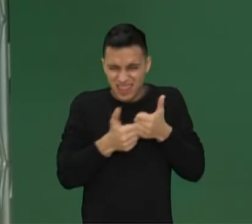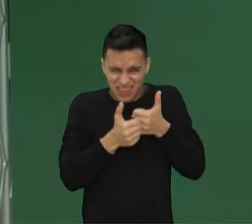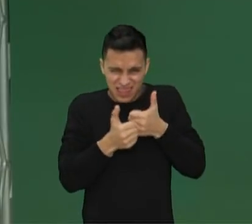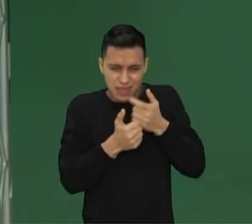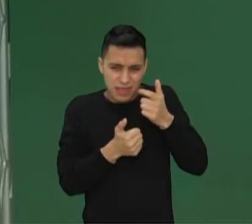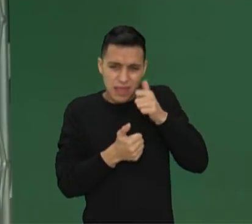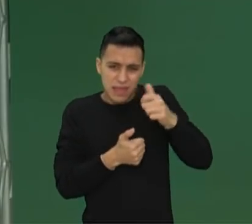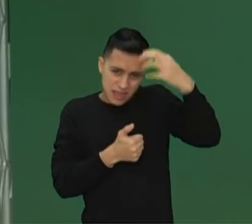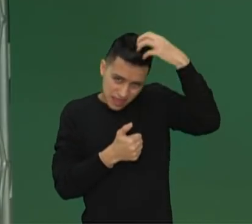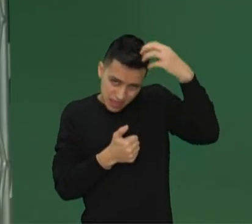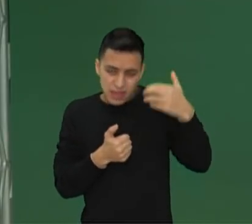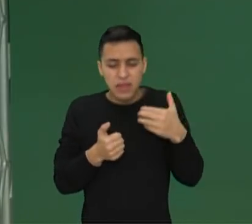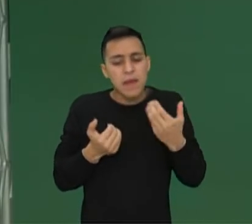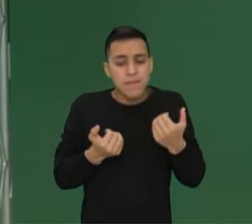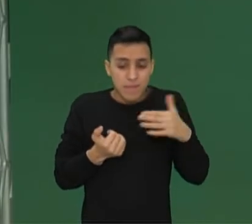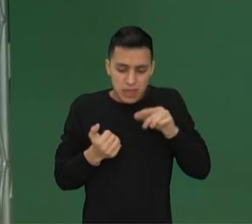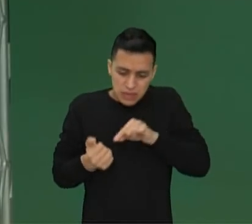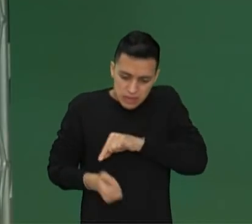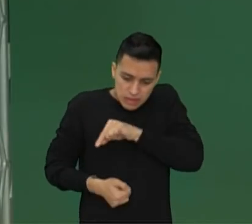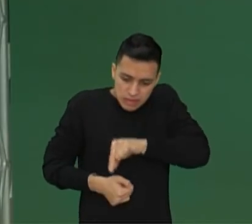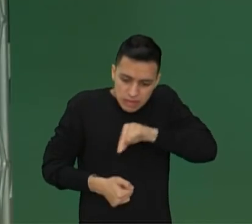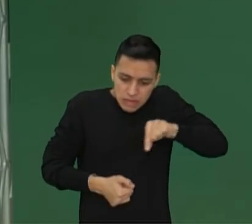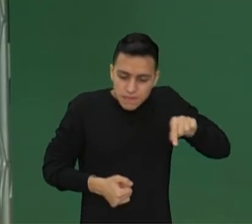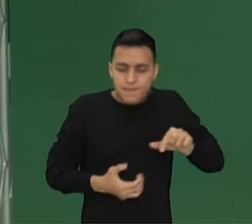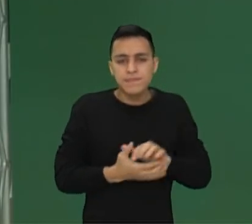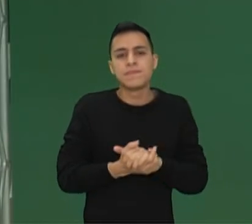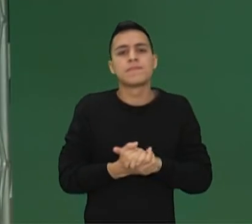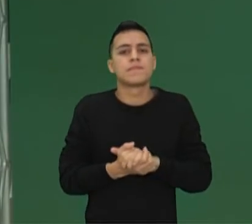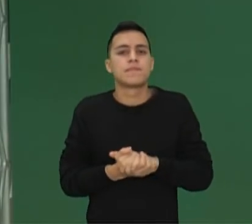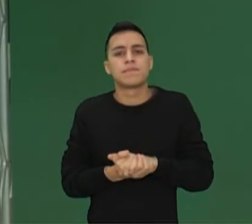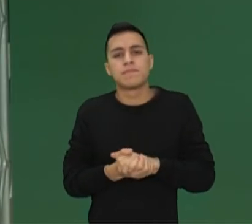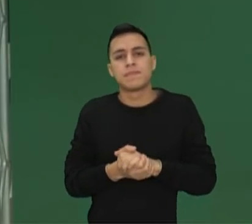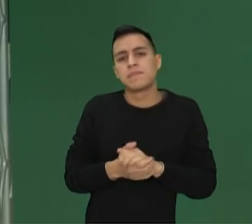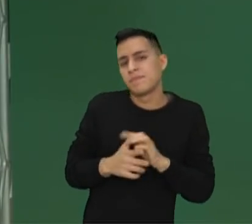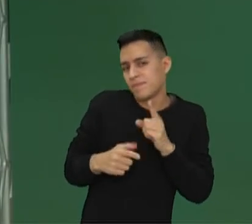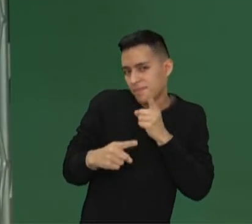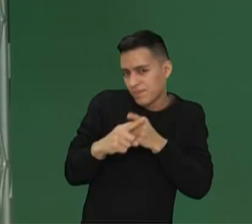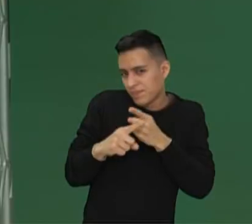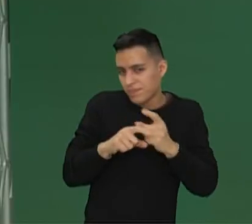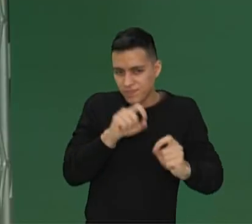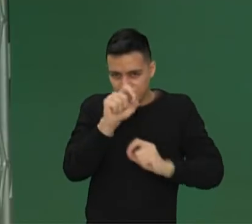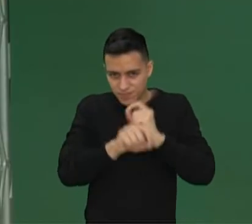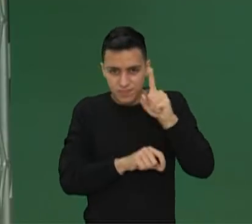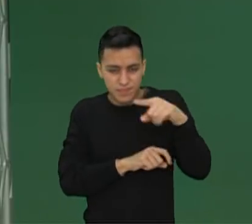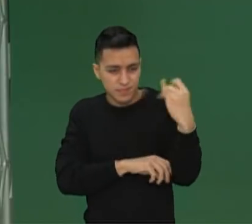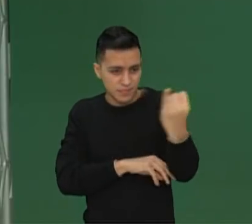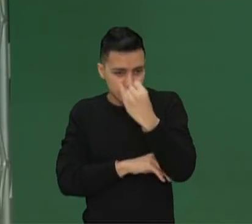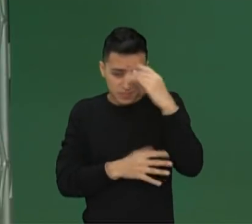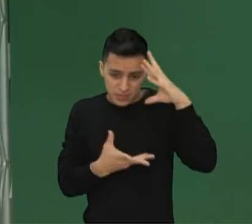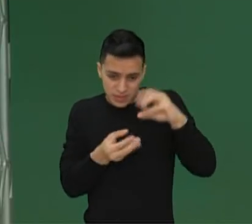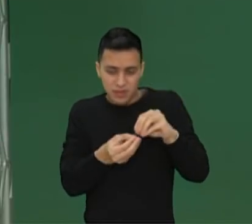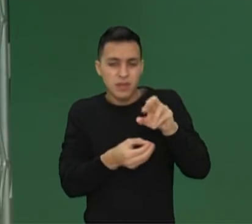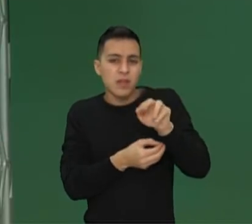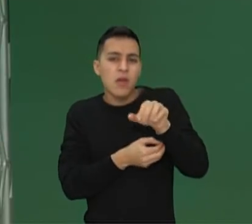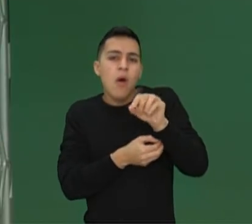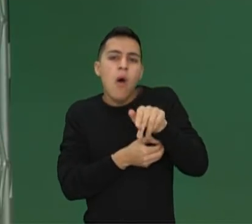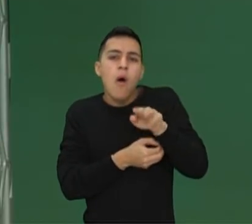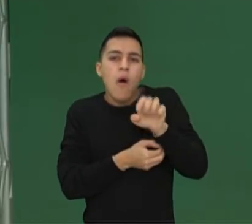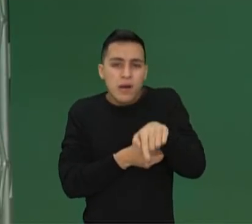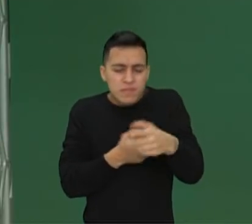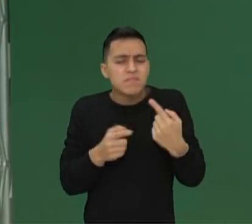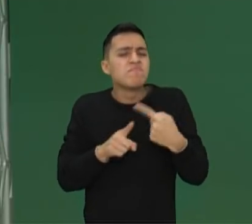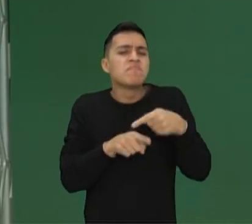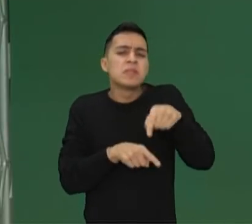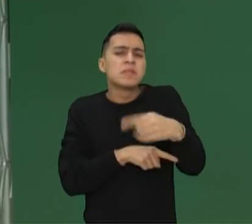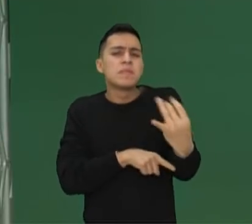rainha, que mais casas, né? Vimos por que é importante entender o rock, por que ele é